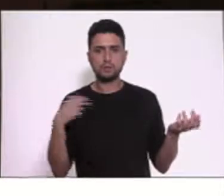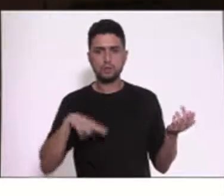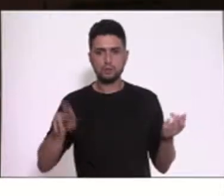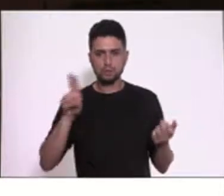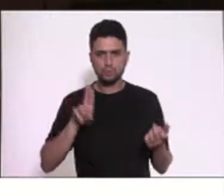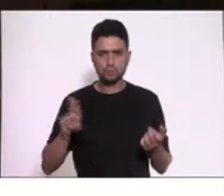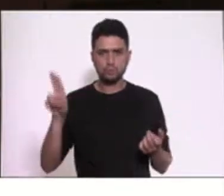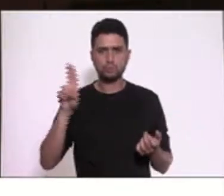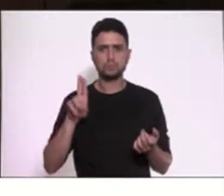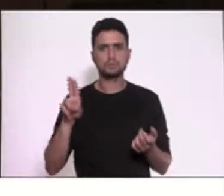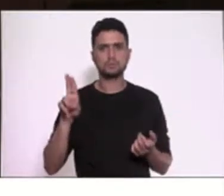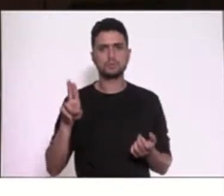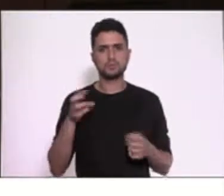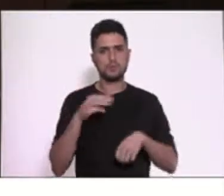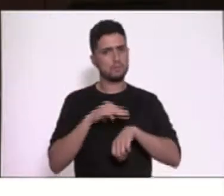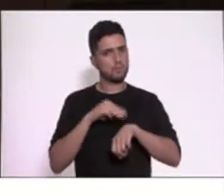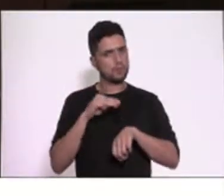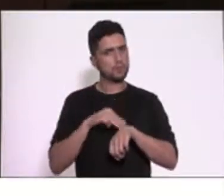e desonestos.